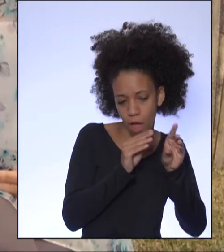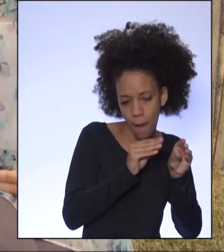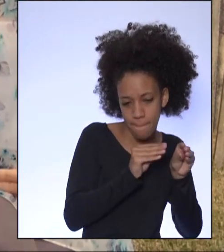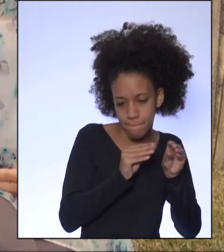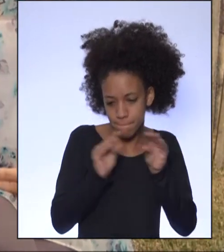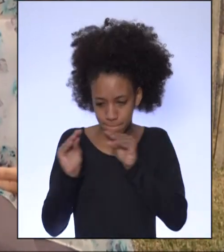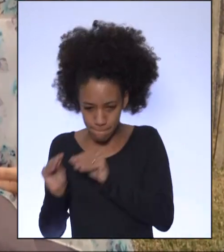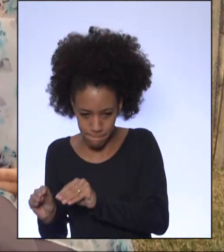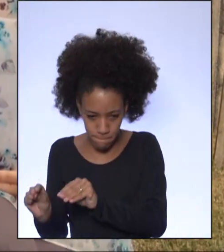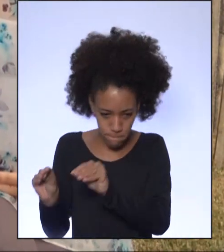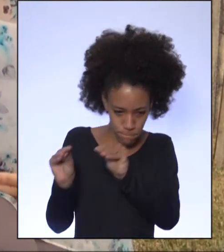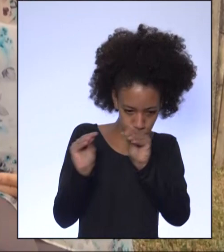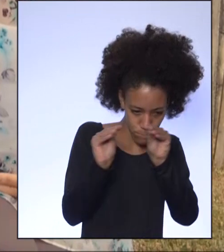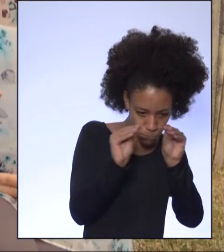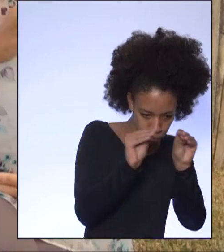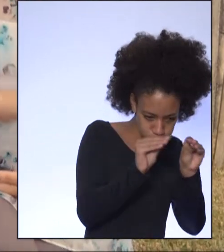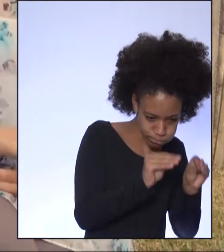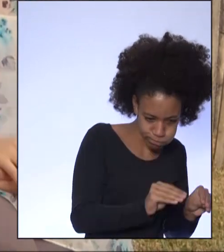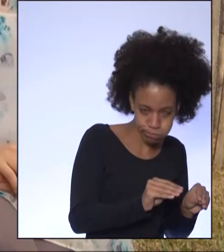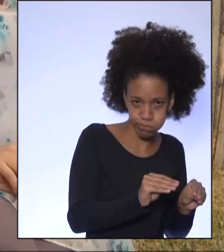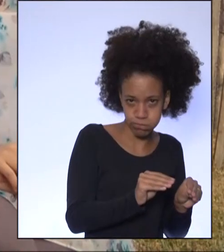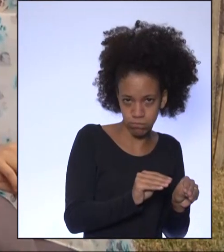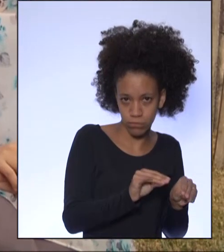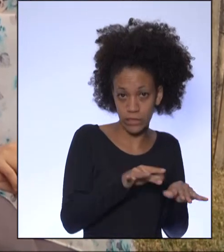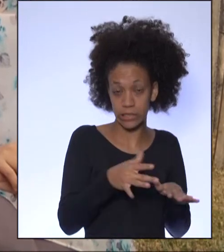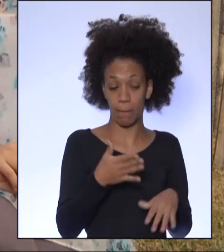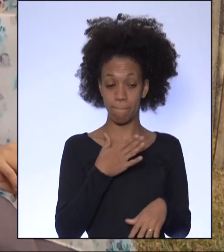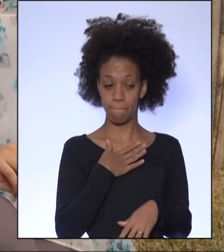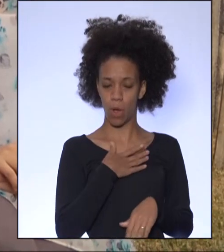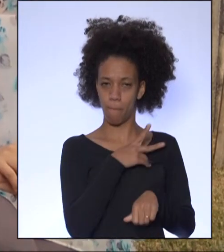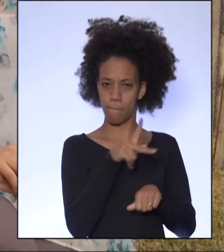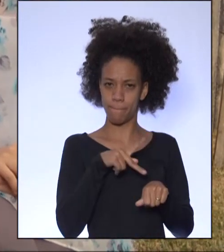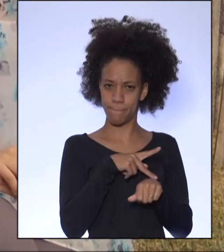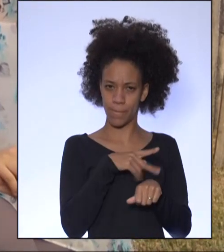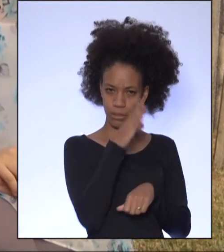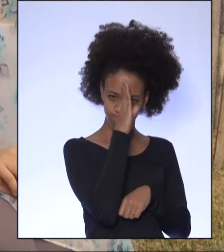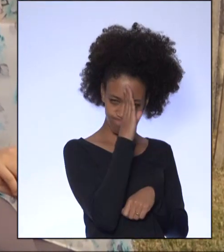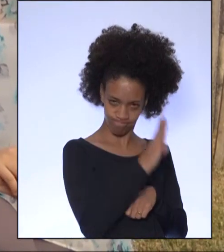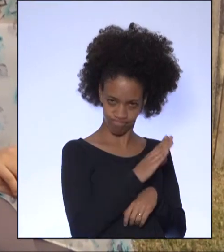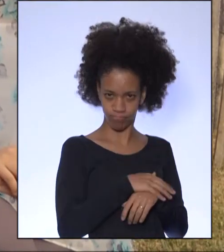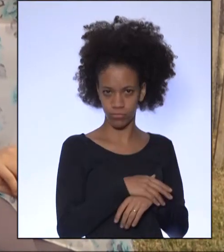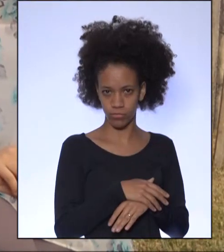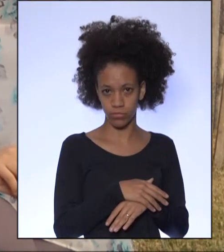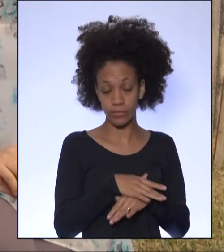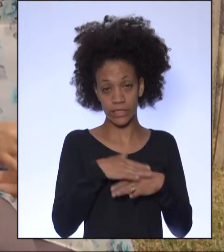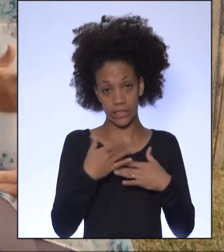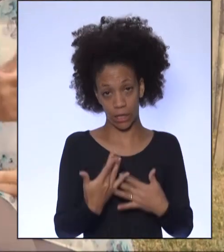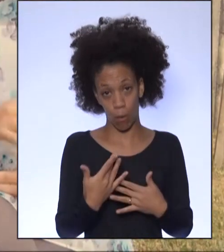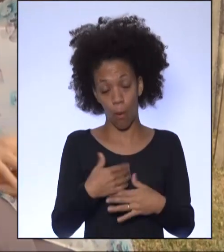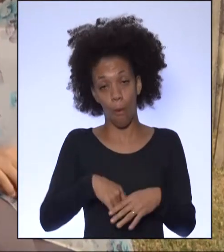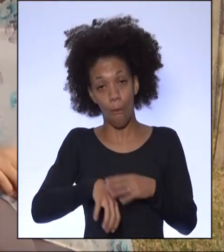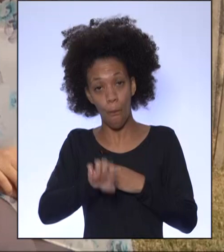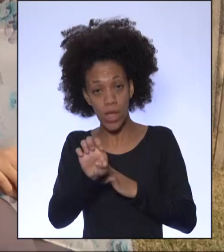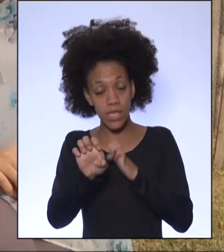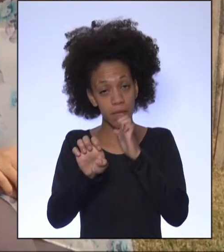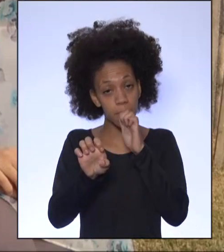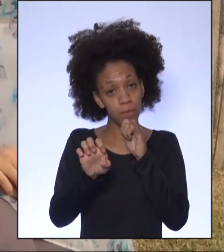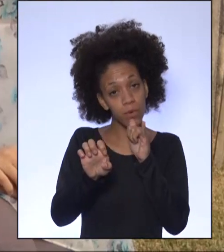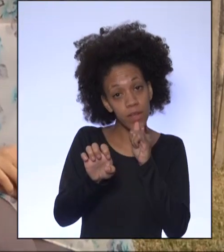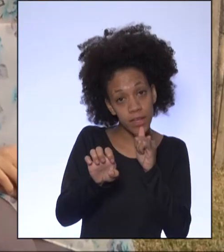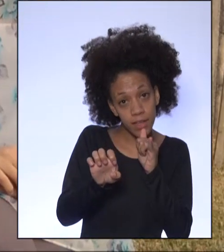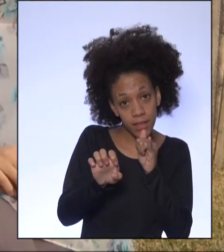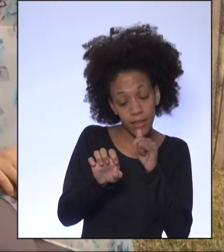pois ele indica alguém que está saindo do meu país de referência. Já o deslocamento E virou uma